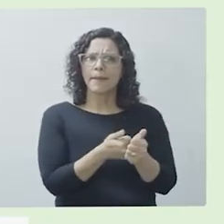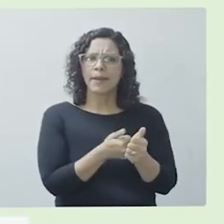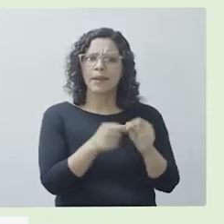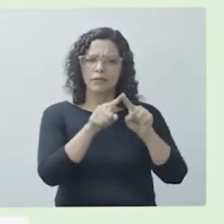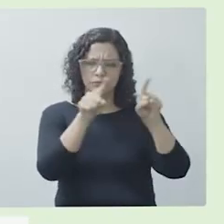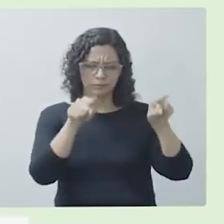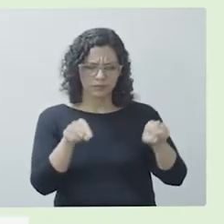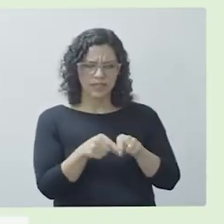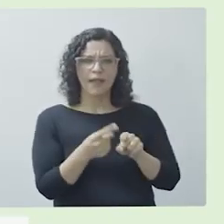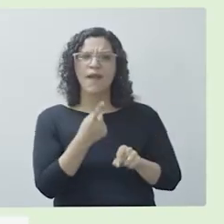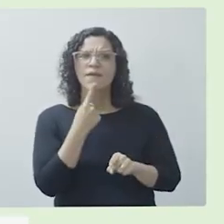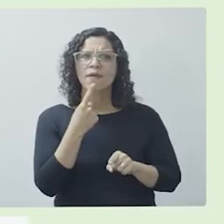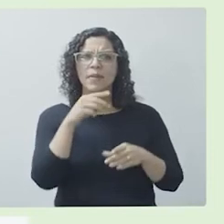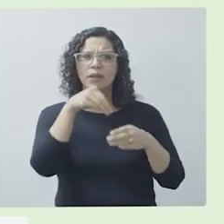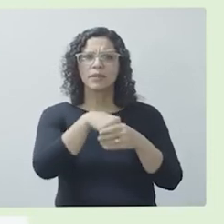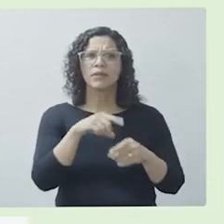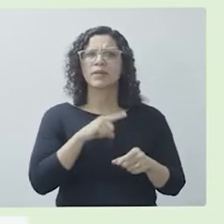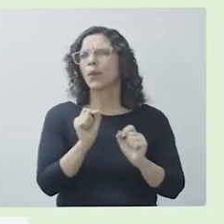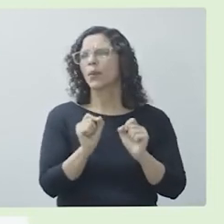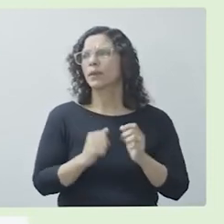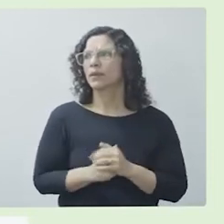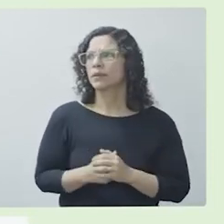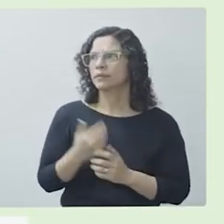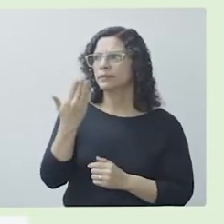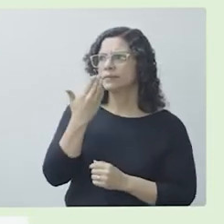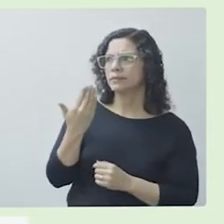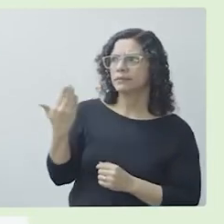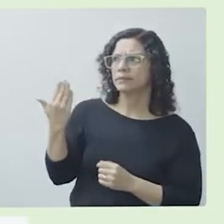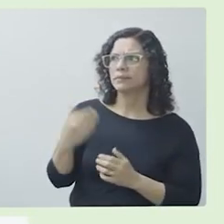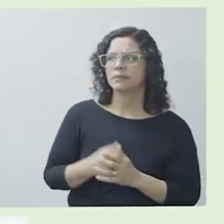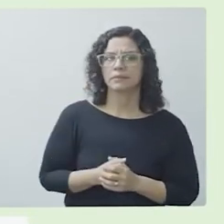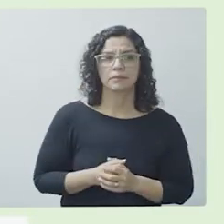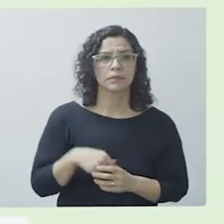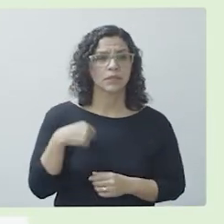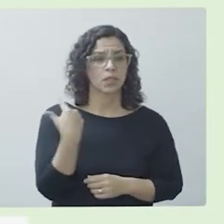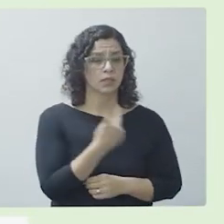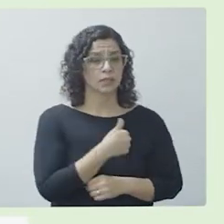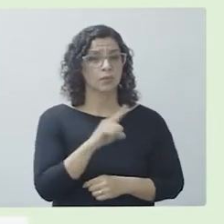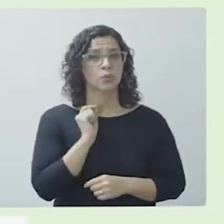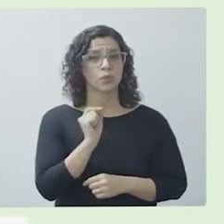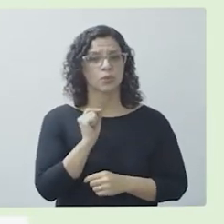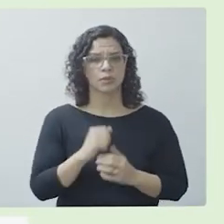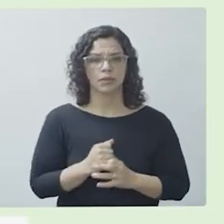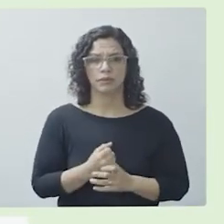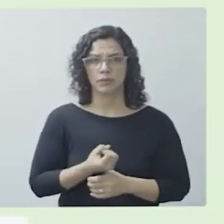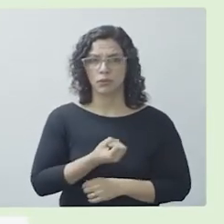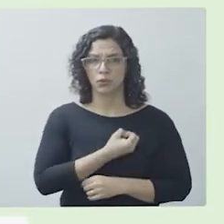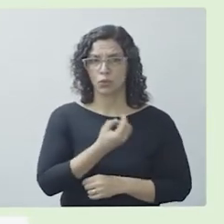borda vermelha, está dentro desse retângulo com a borda vermelha. Nós temos